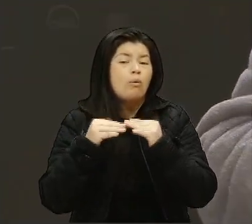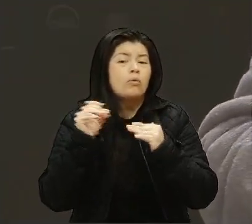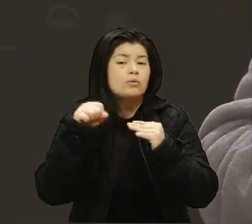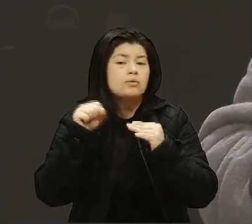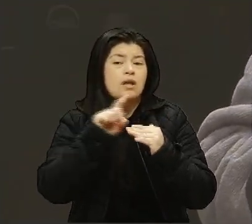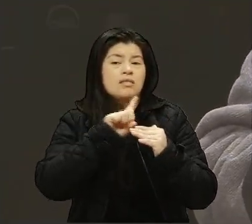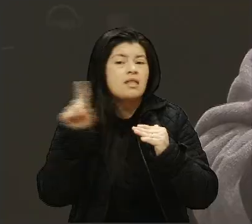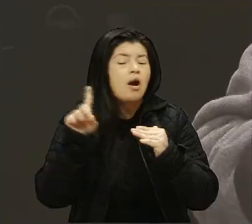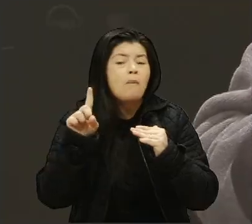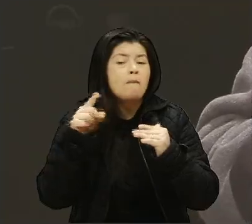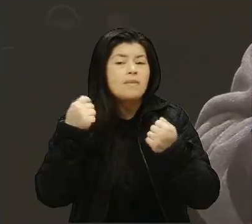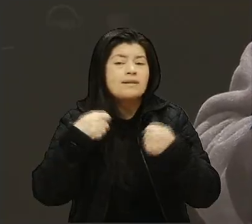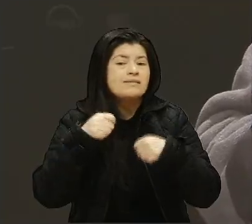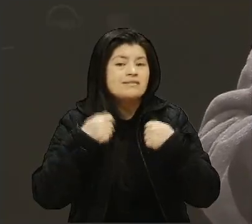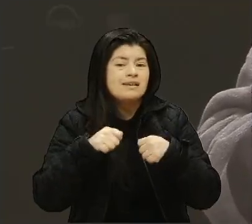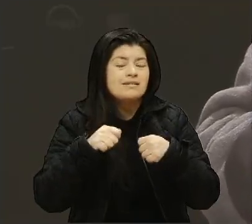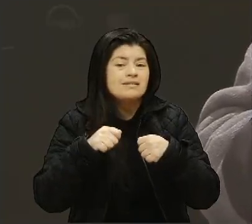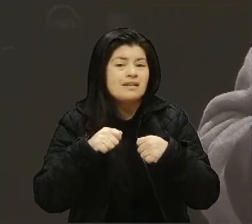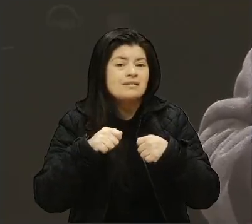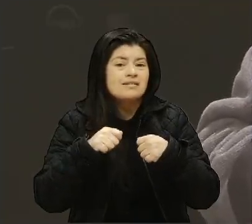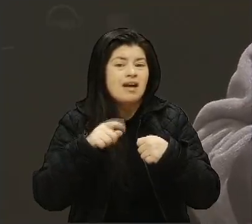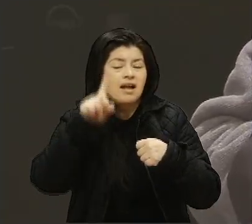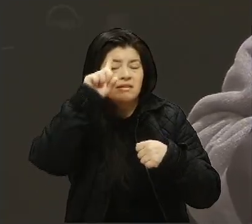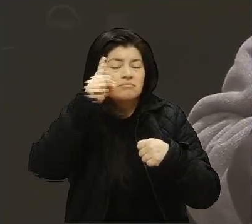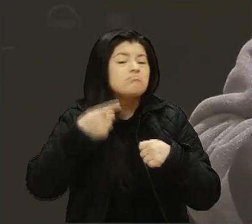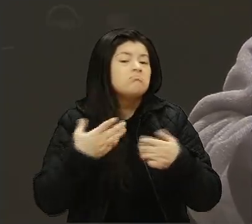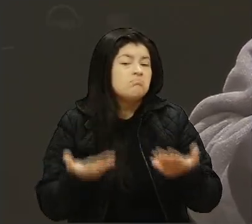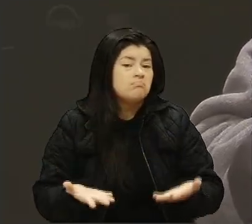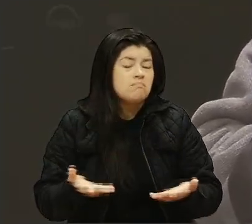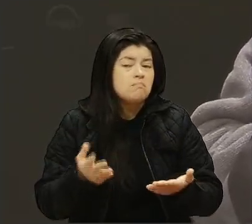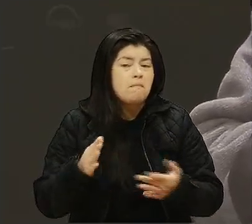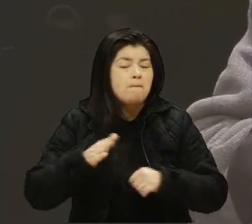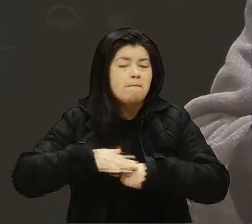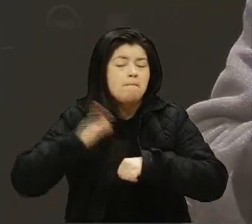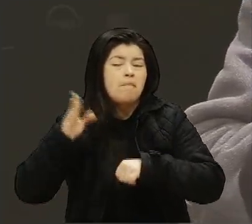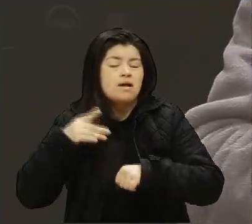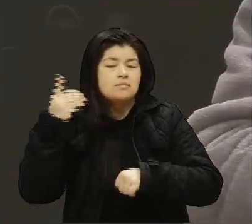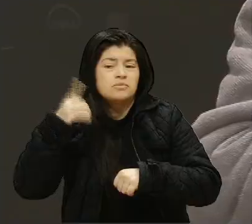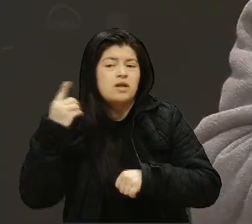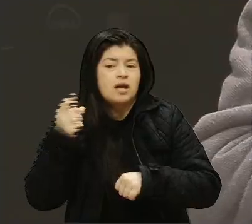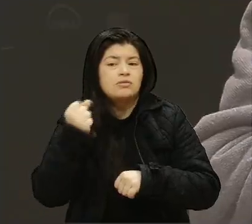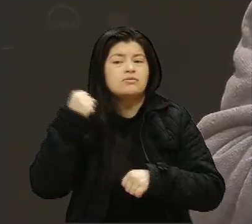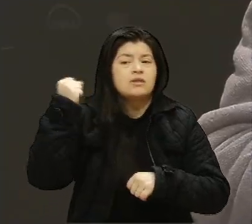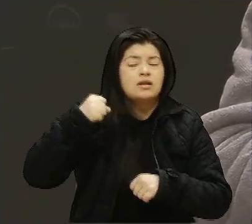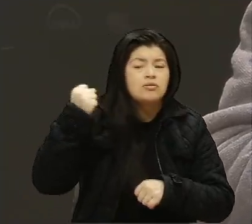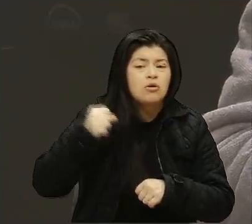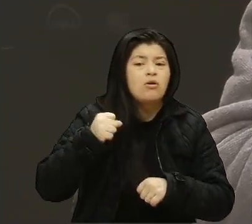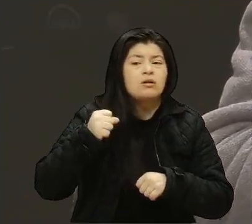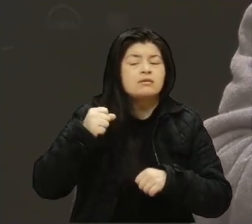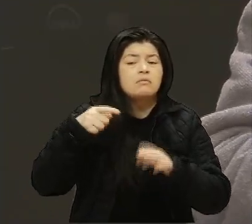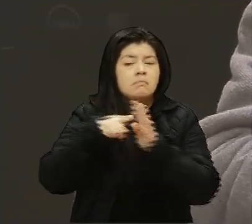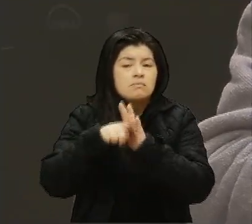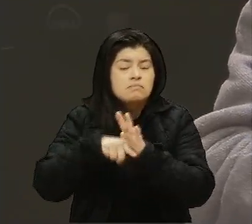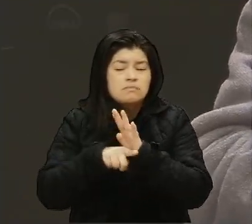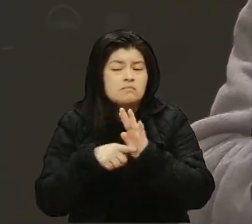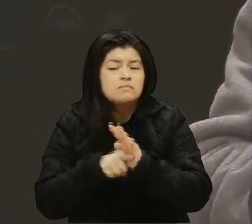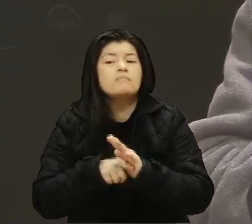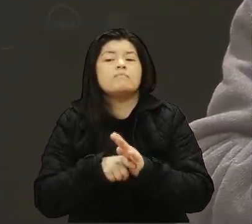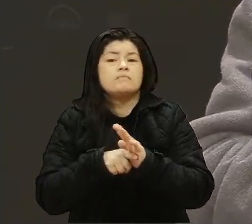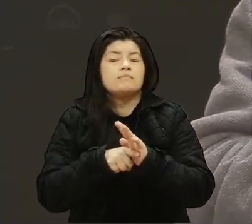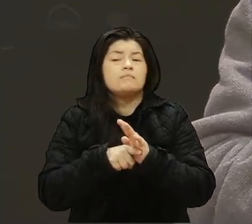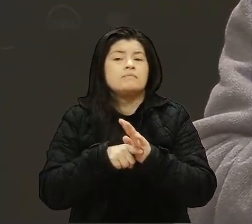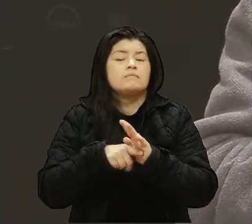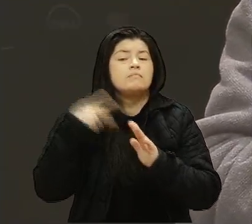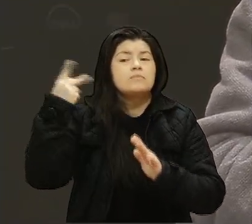haja necessidade de autorização dos demais deputados e senadores para que se investigue um parlamentar por crime